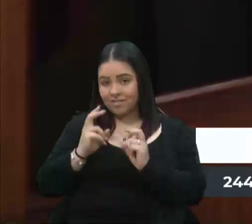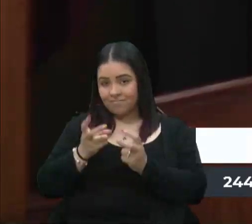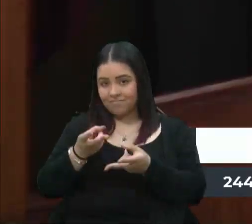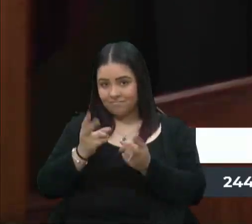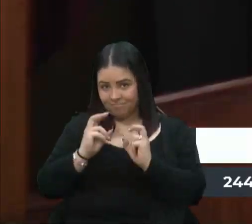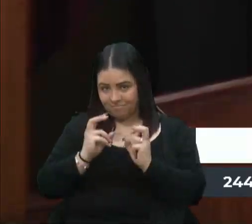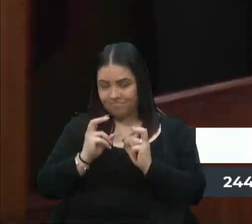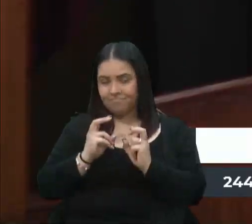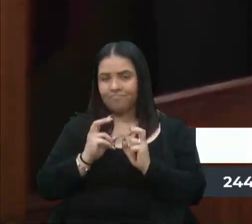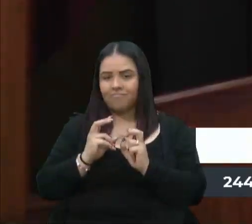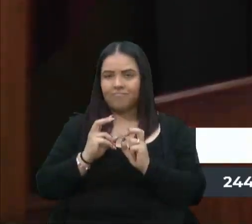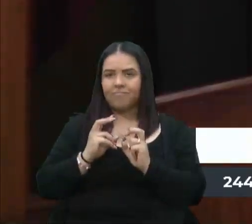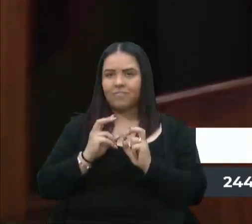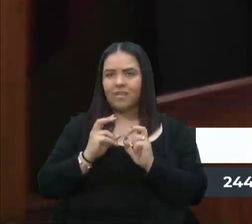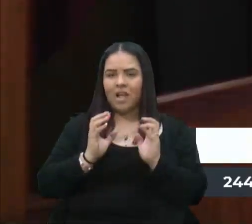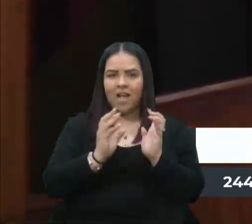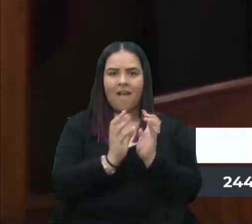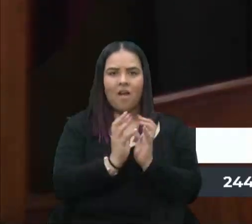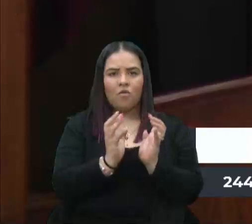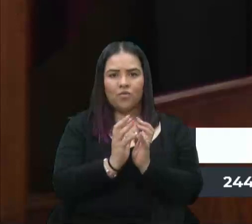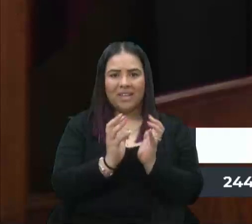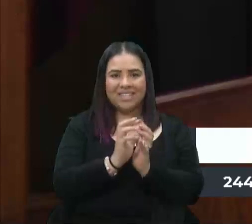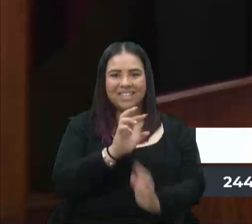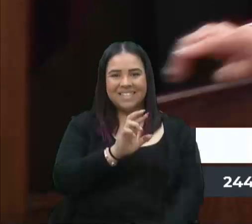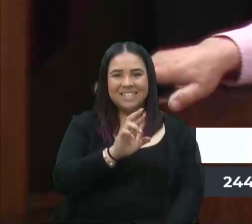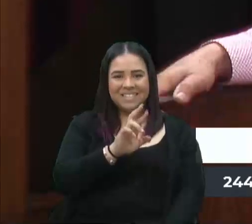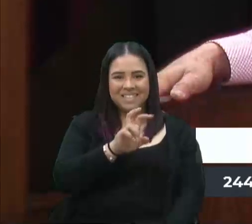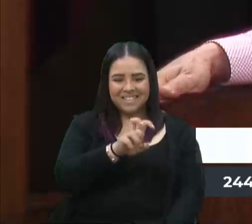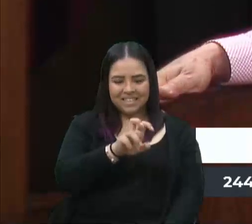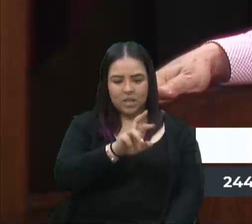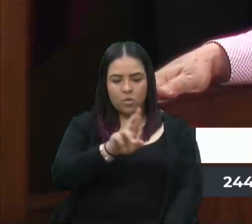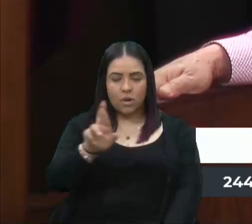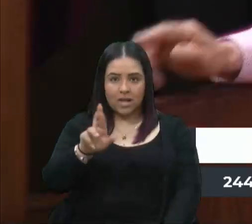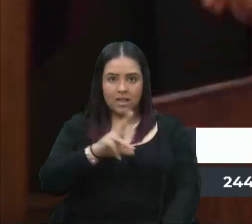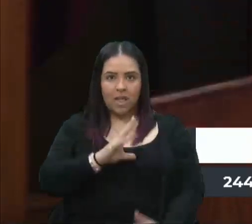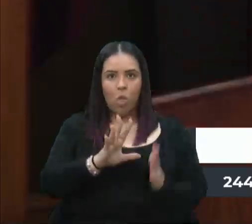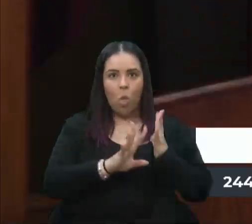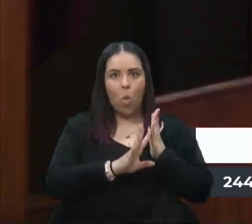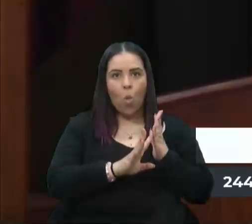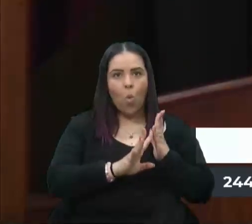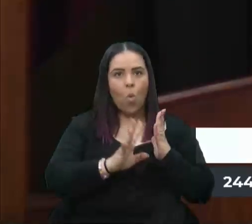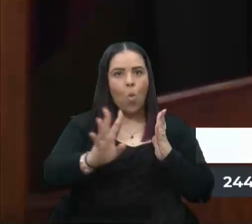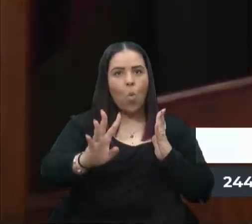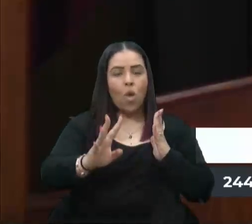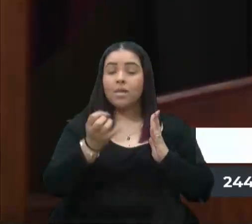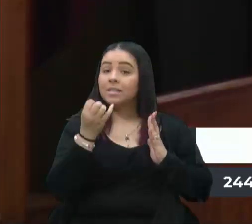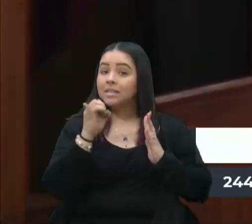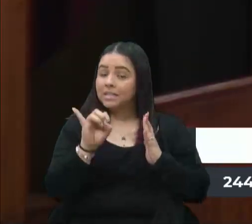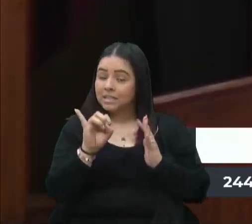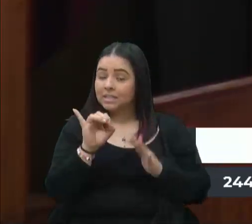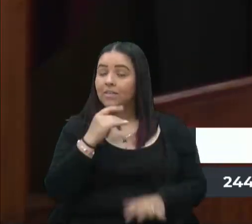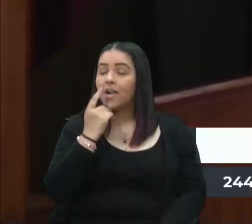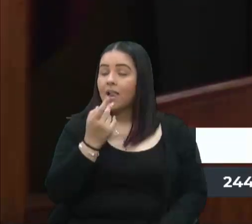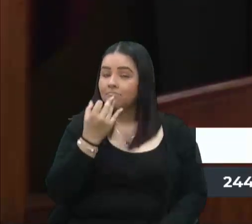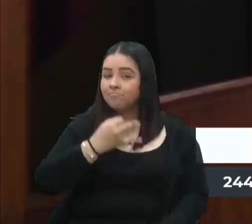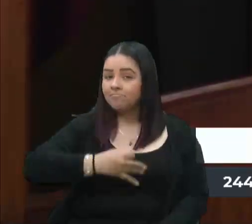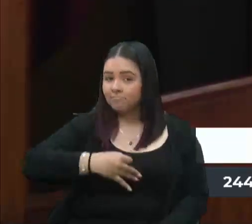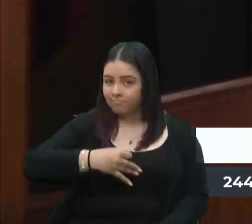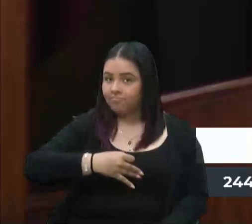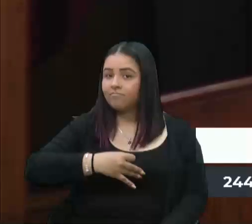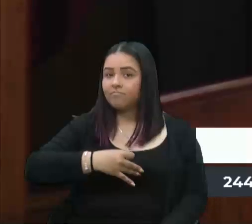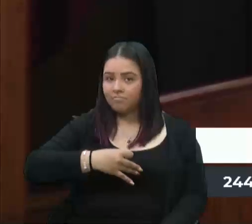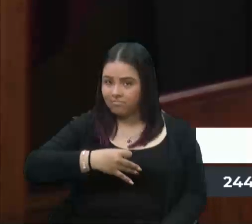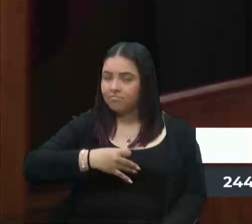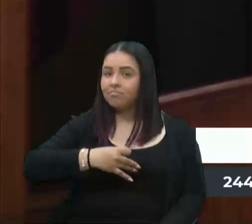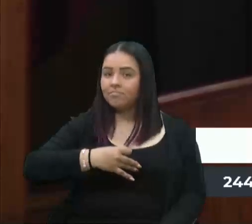manhã, alface a 5 e pouco a pé fila para comprar alface. E se isso se confirmar, e